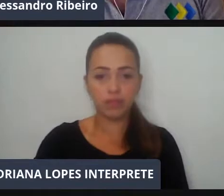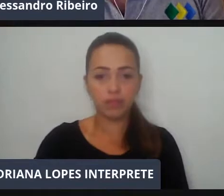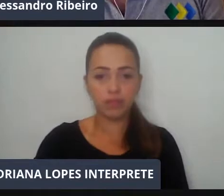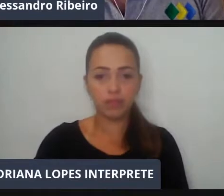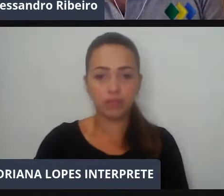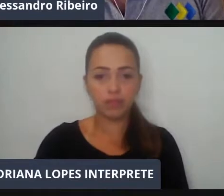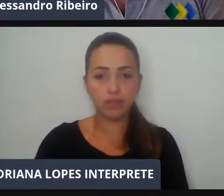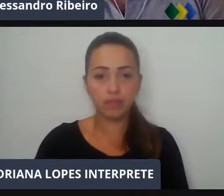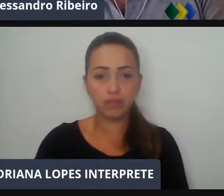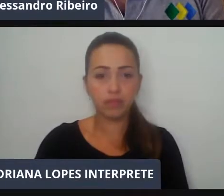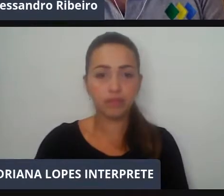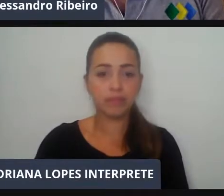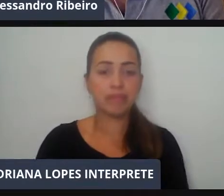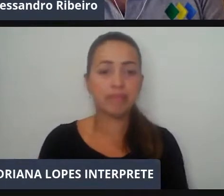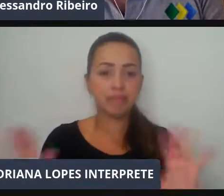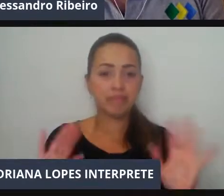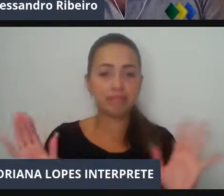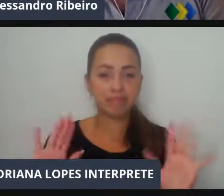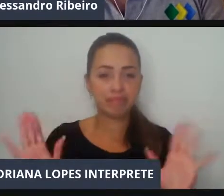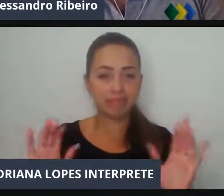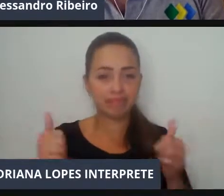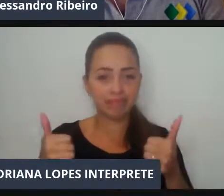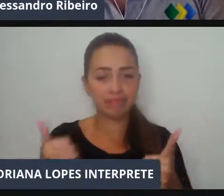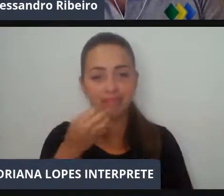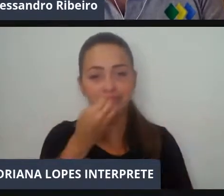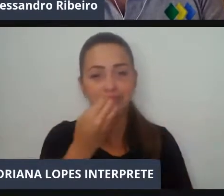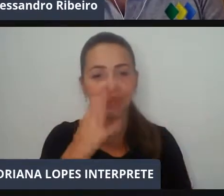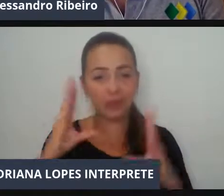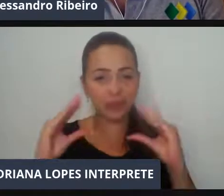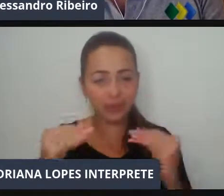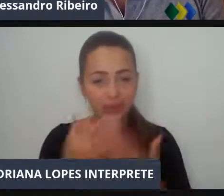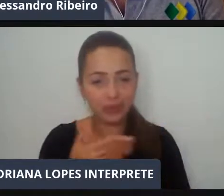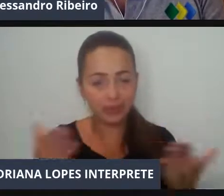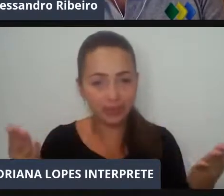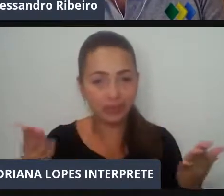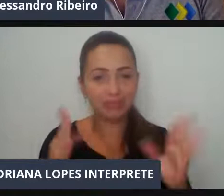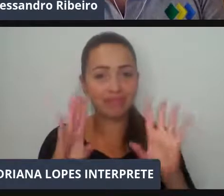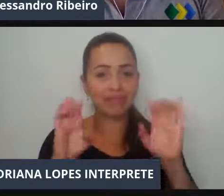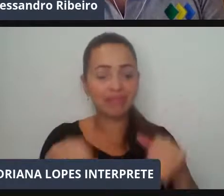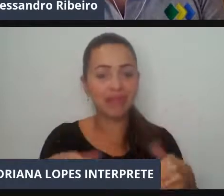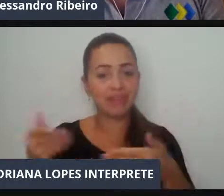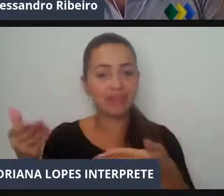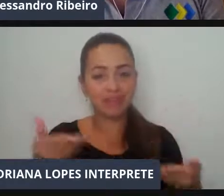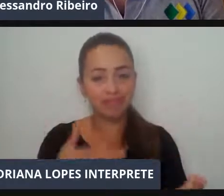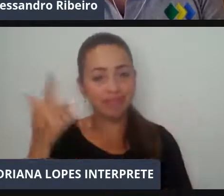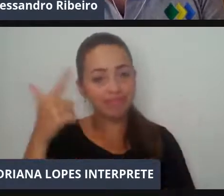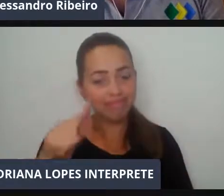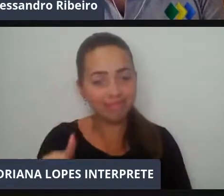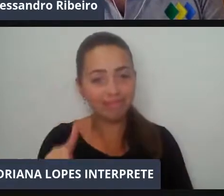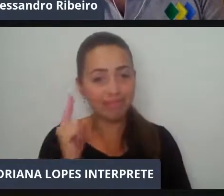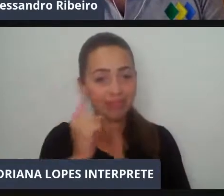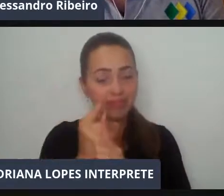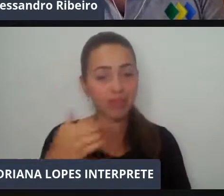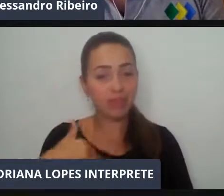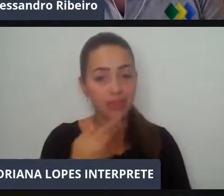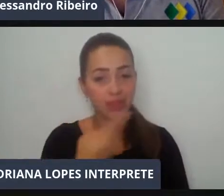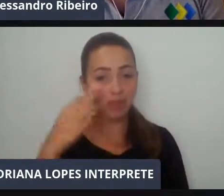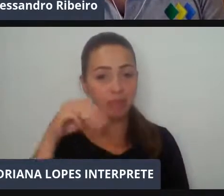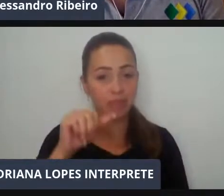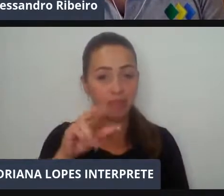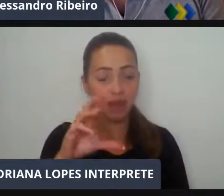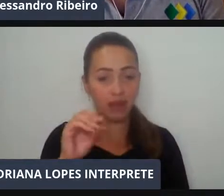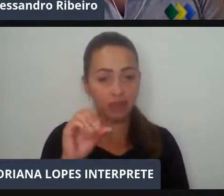Olá pessoal, tudo bem? Boa noite. Sejam bem-vindos a mais um encontro. Eu sou Marcos Paulo, professor